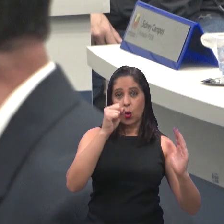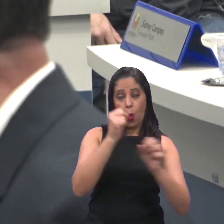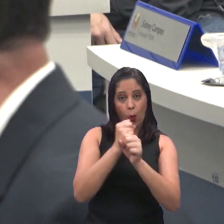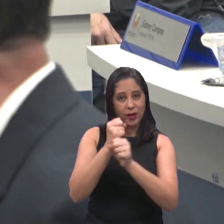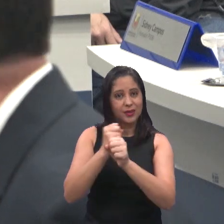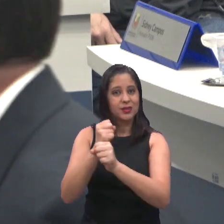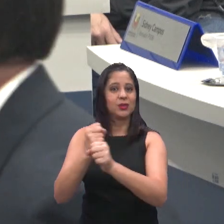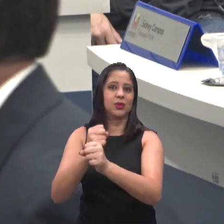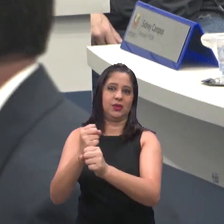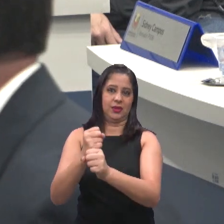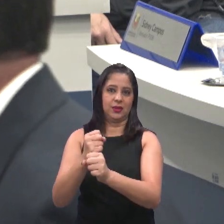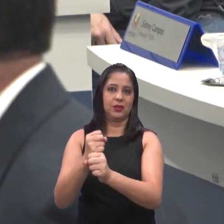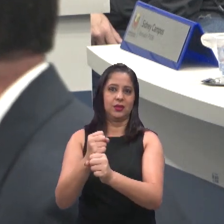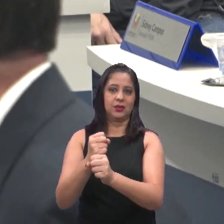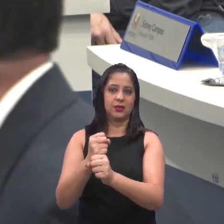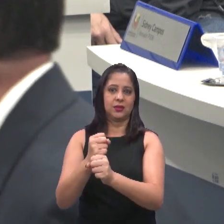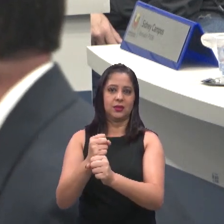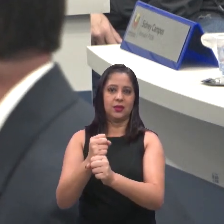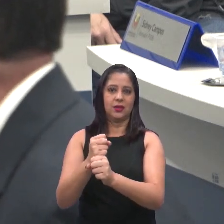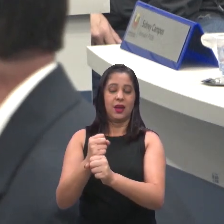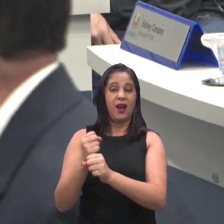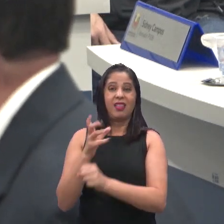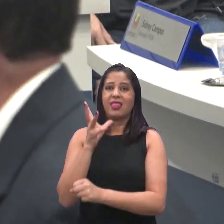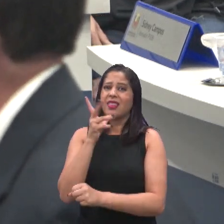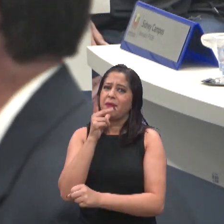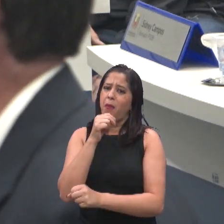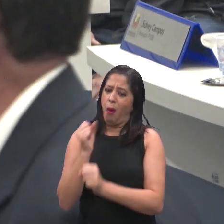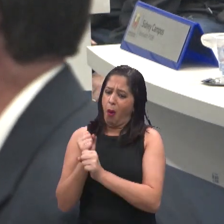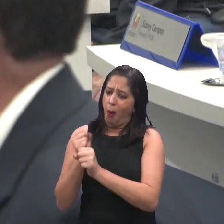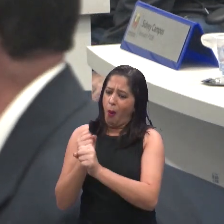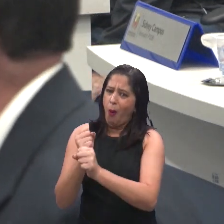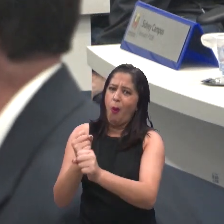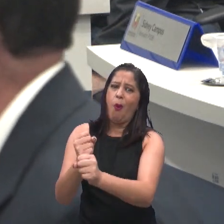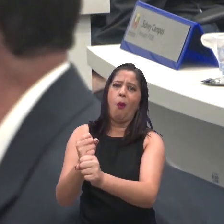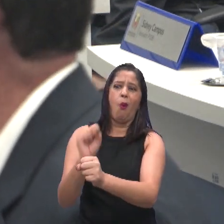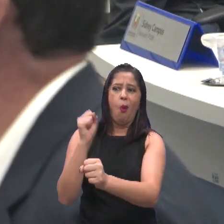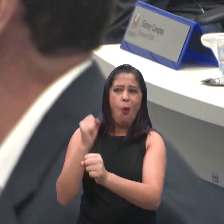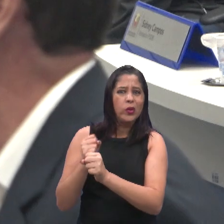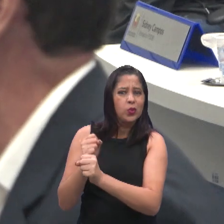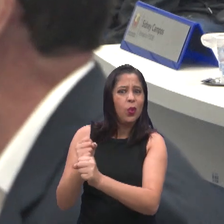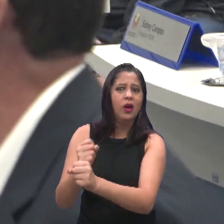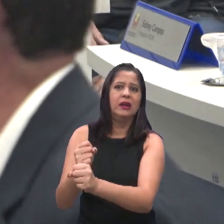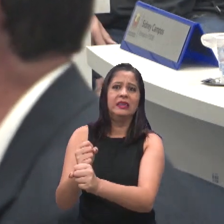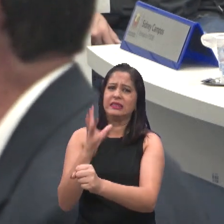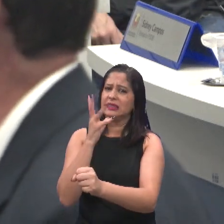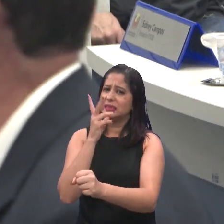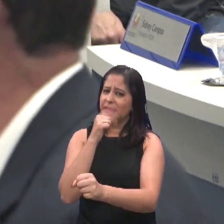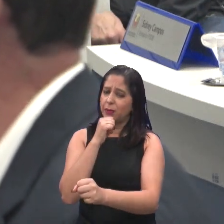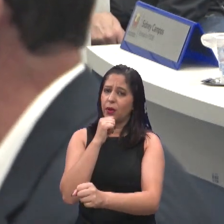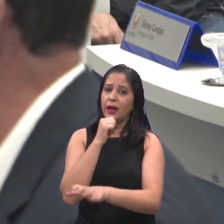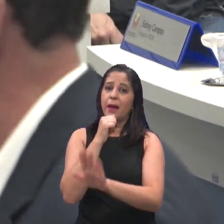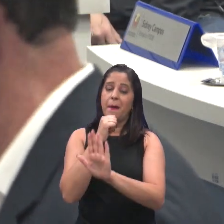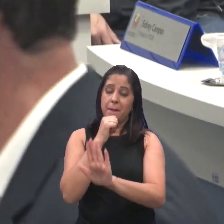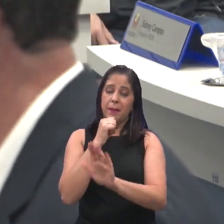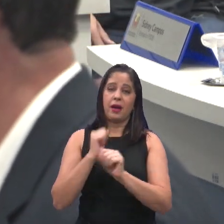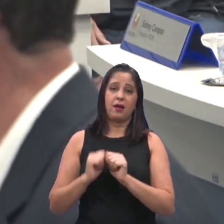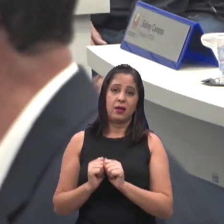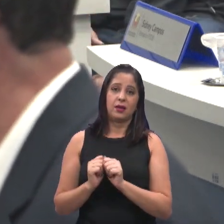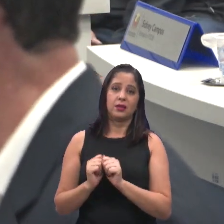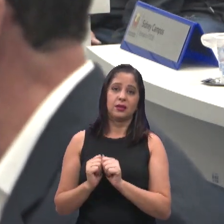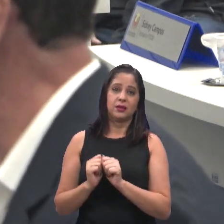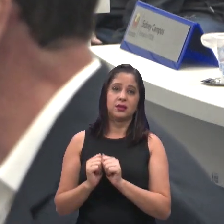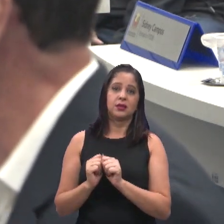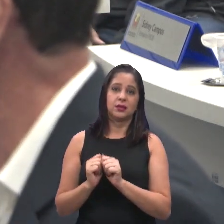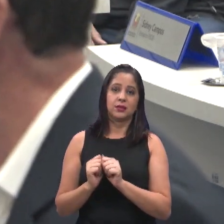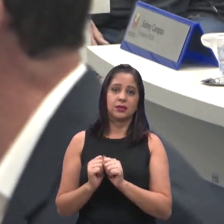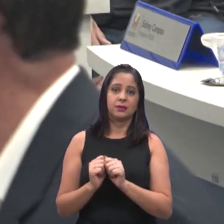estava ressaltando que é muito tempo, mas foi o que a comunidade, a comissão